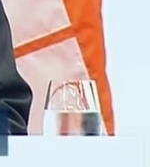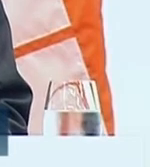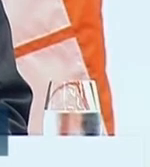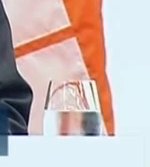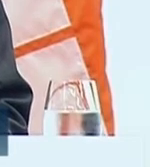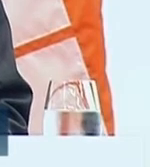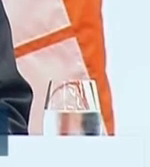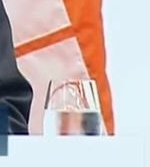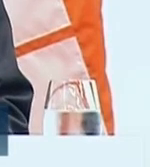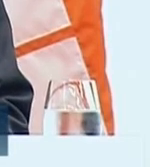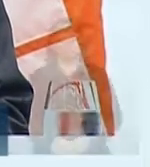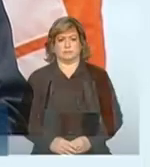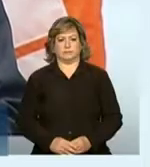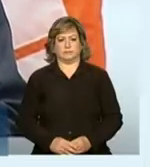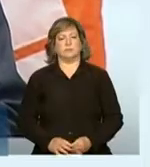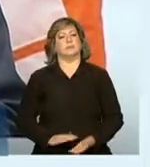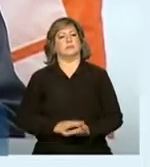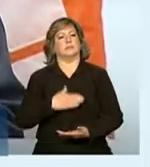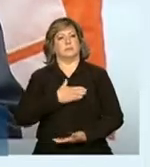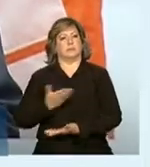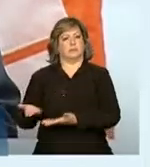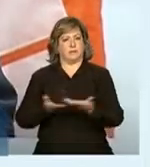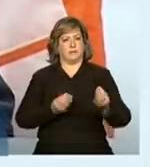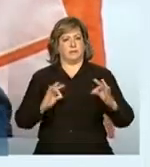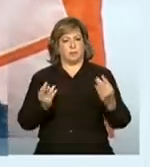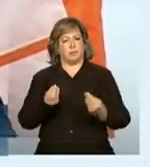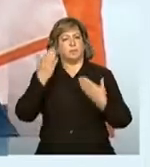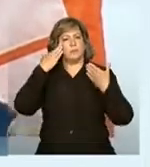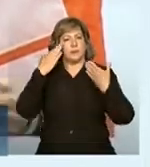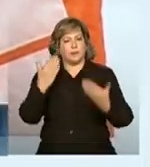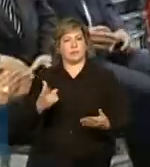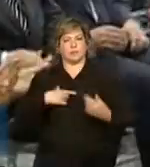para instrumentos. Bem-vindo a todos, muito obrigado.